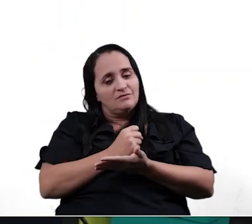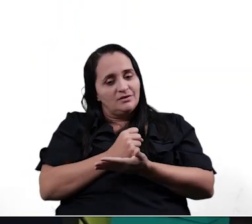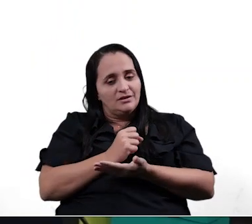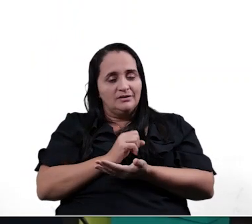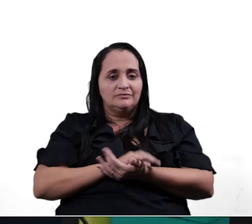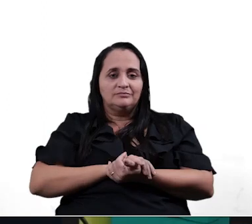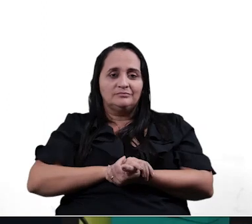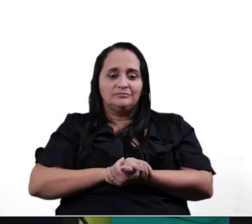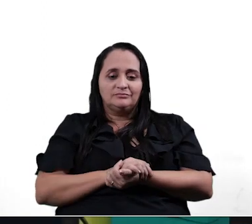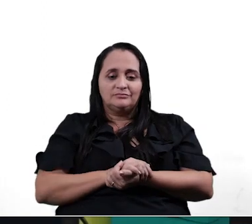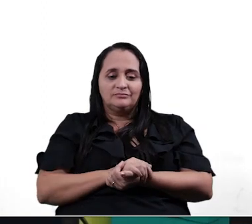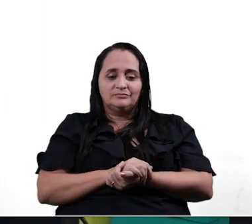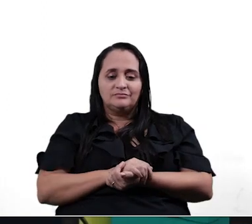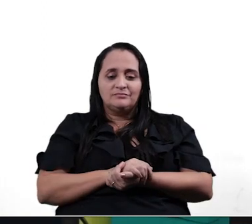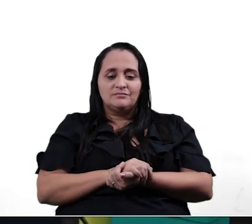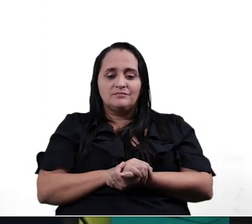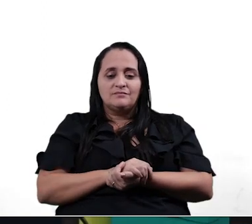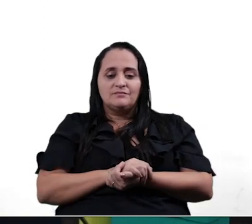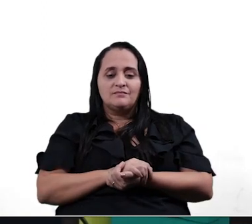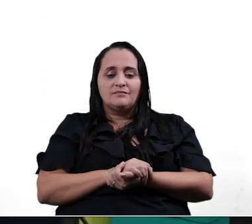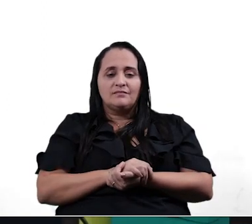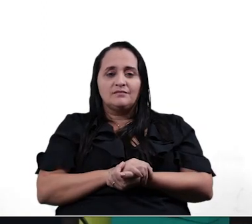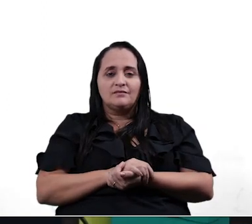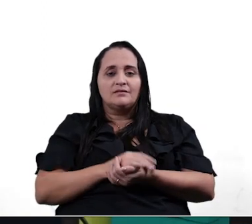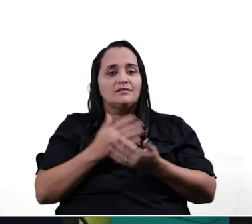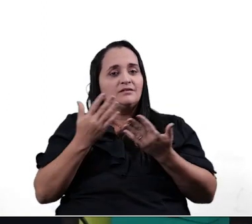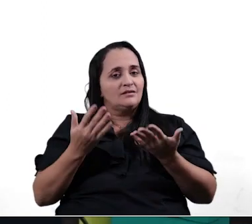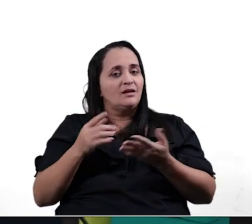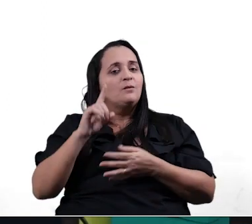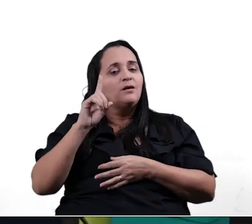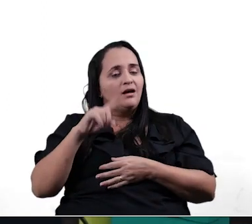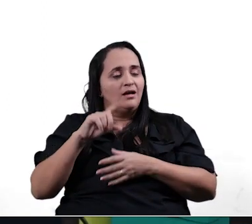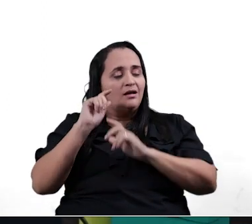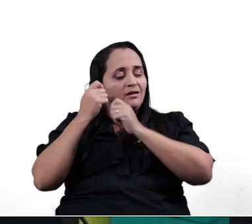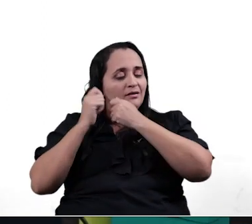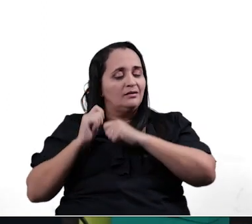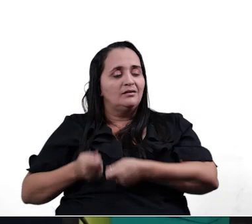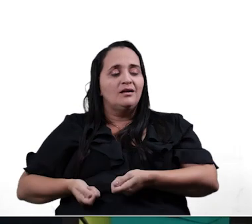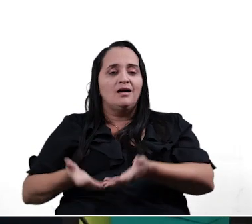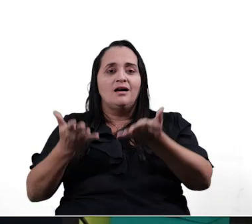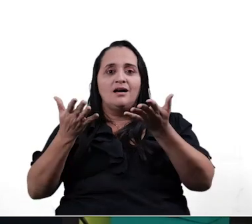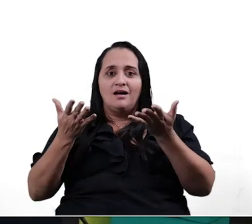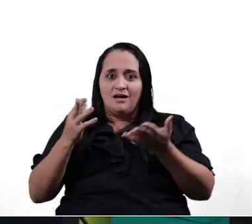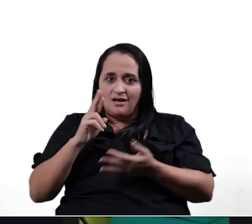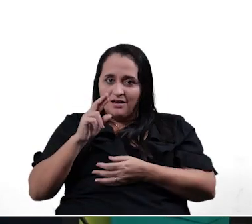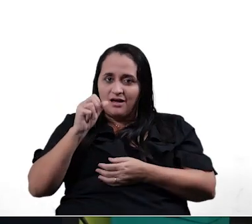Então, o personagem principal é a Rapunzel. O que aconteceu com ela? Ela estava